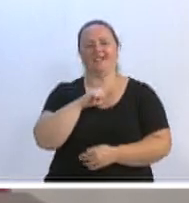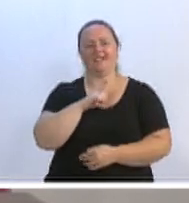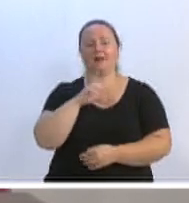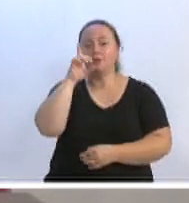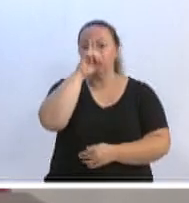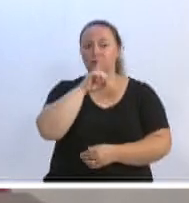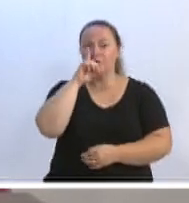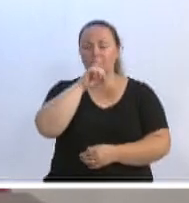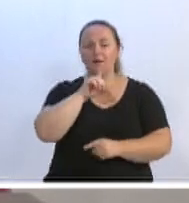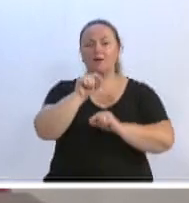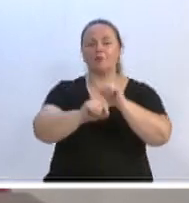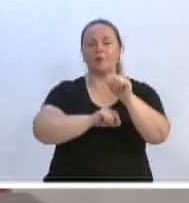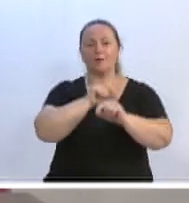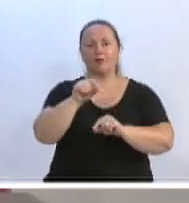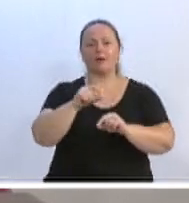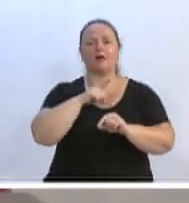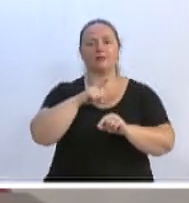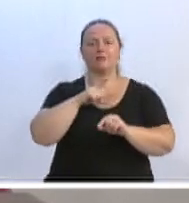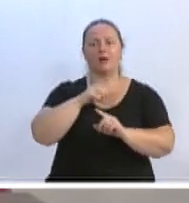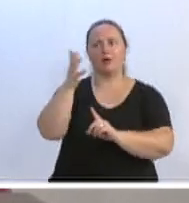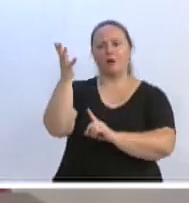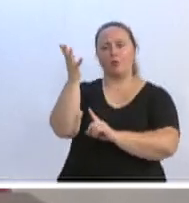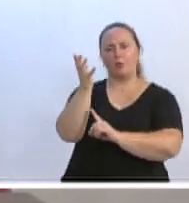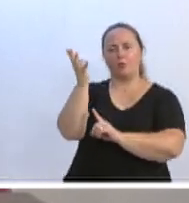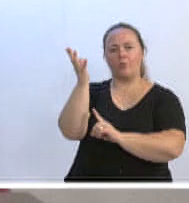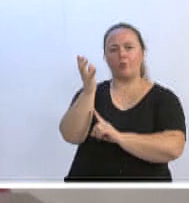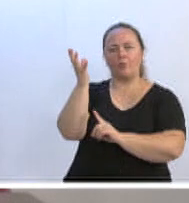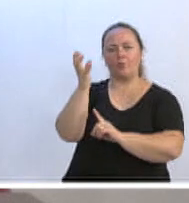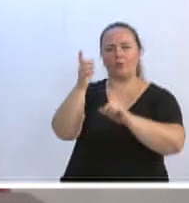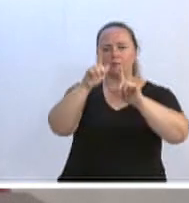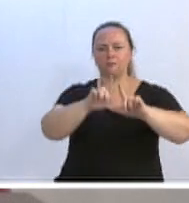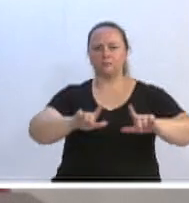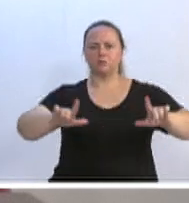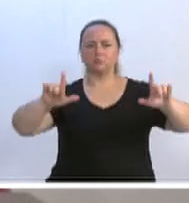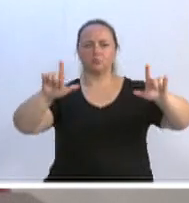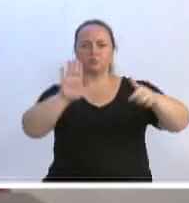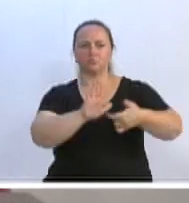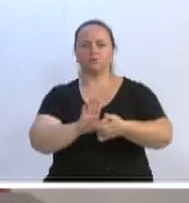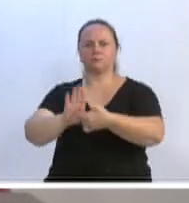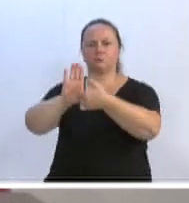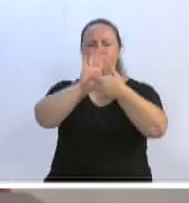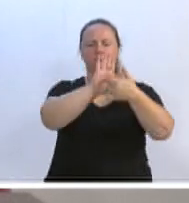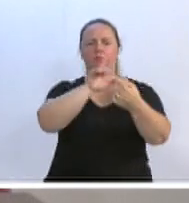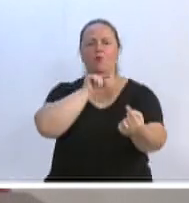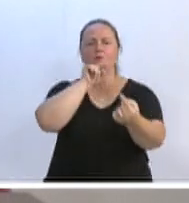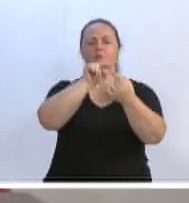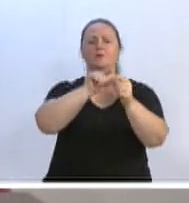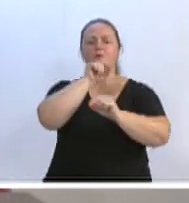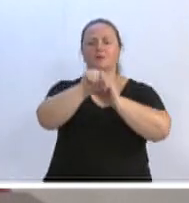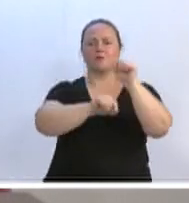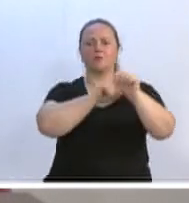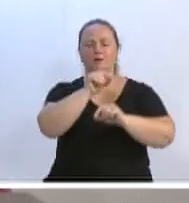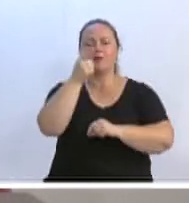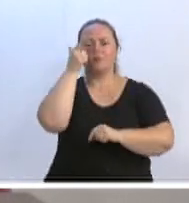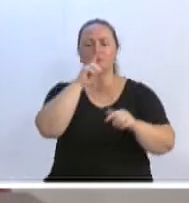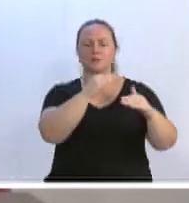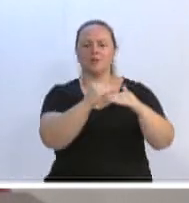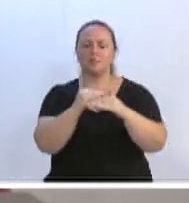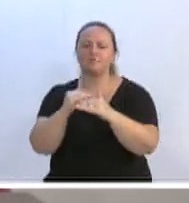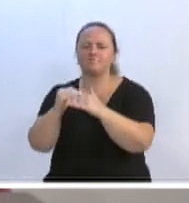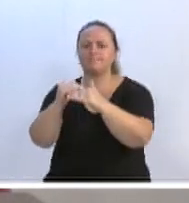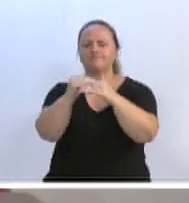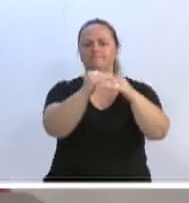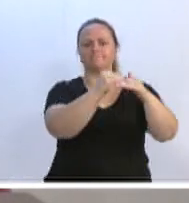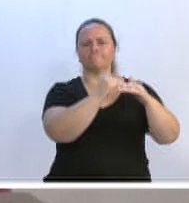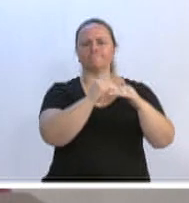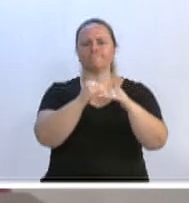uma transmissão via satélite, que tem como objetivo trazer o nivelamento